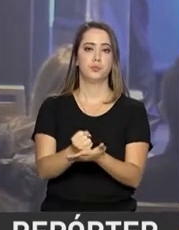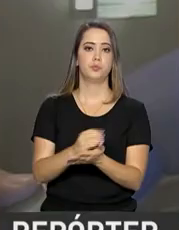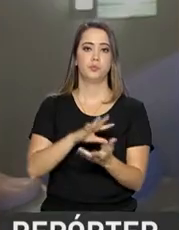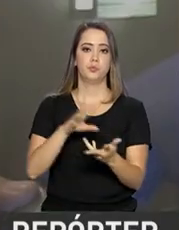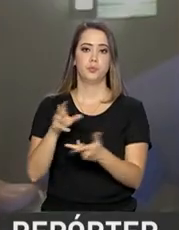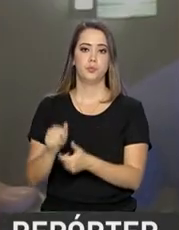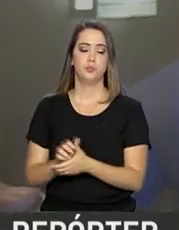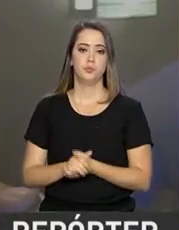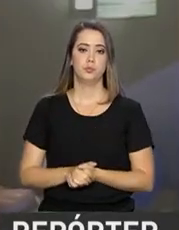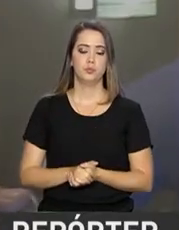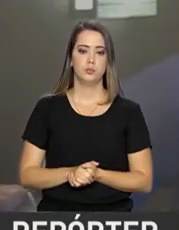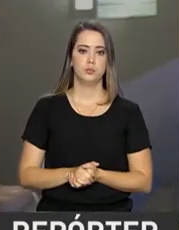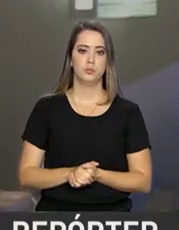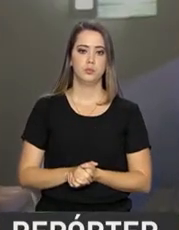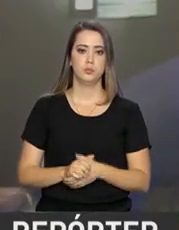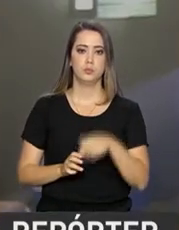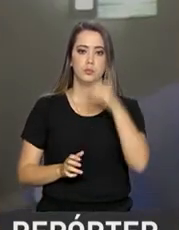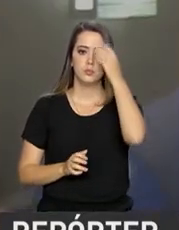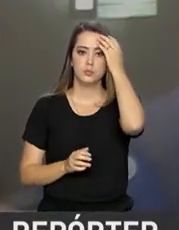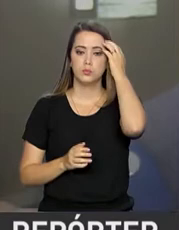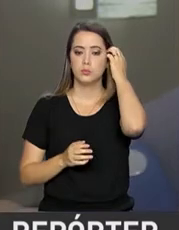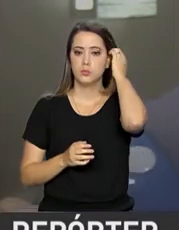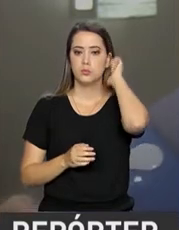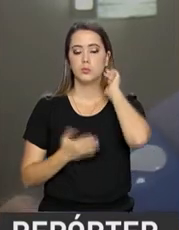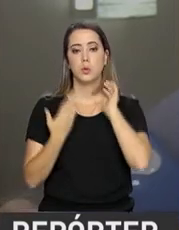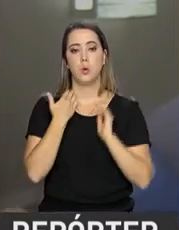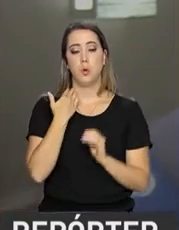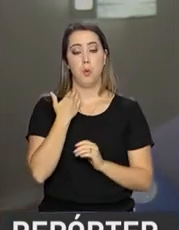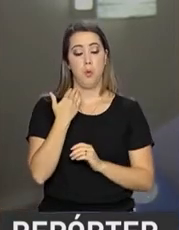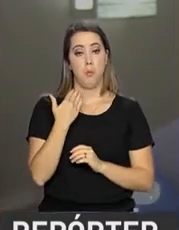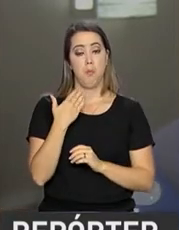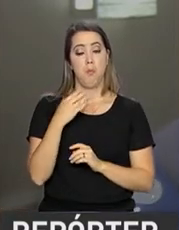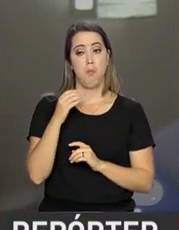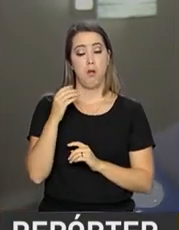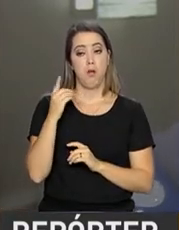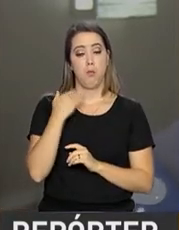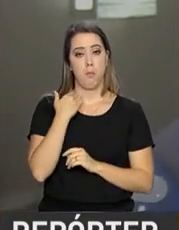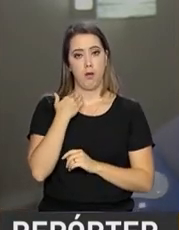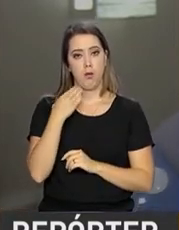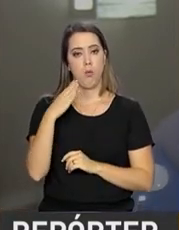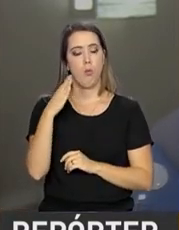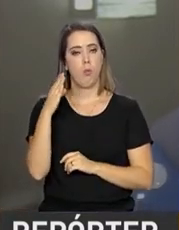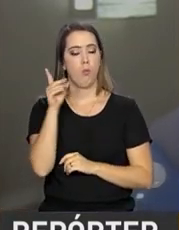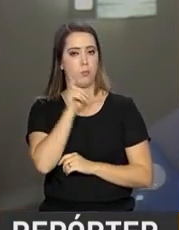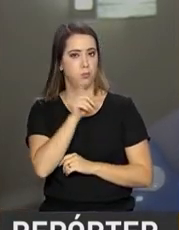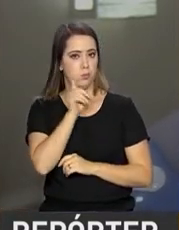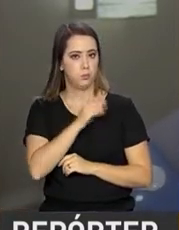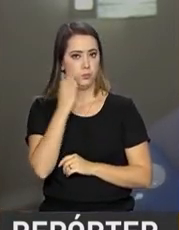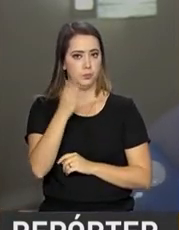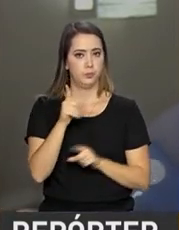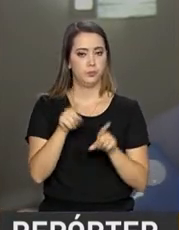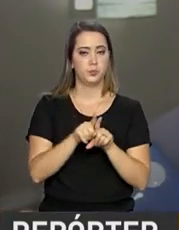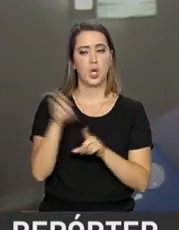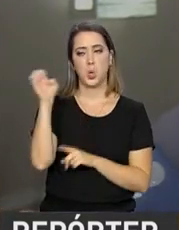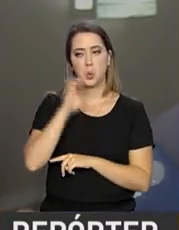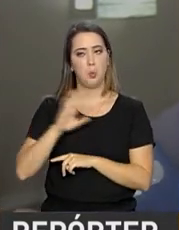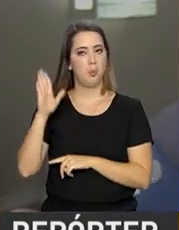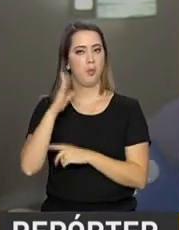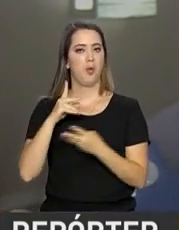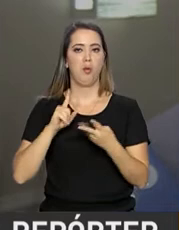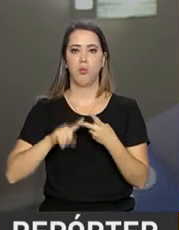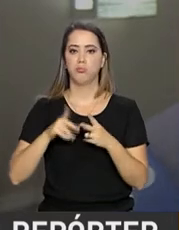devido à política monetária do banco central americano nos últimos anos também do banco central europeu japonês